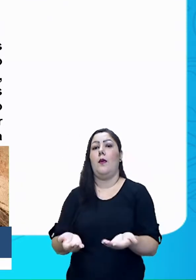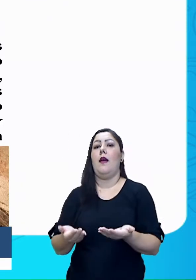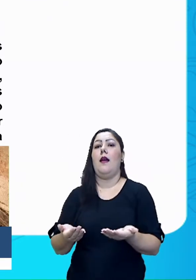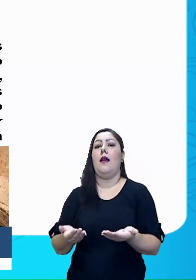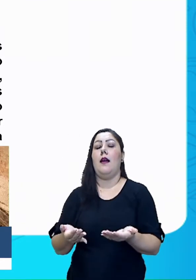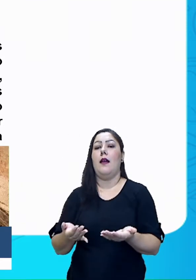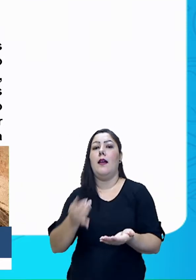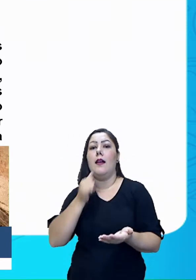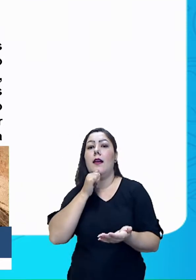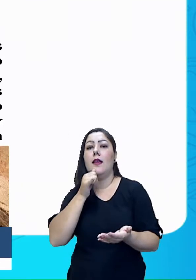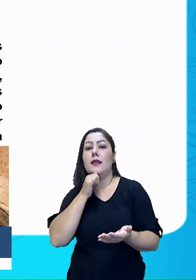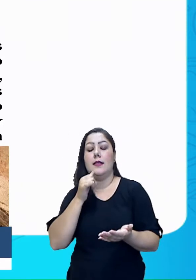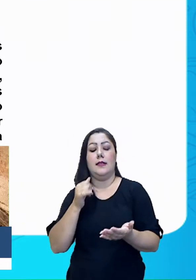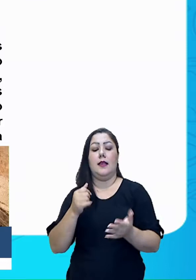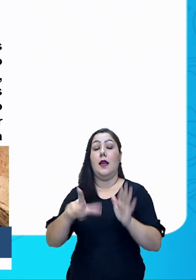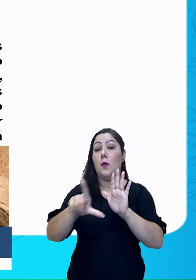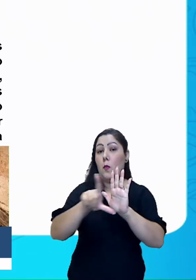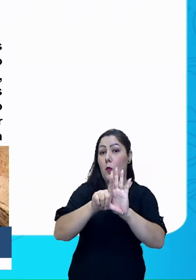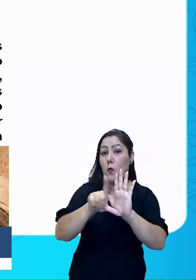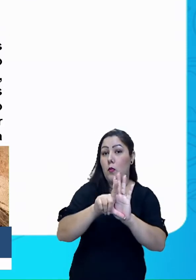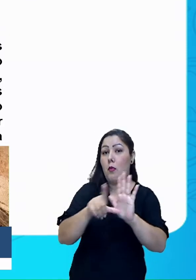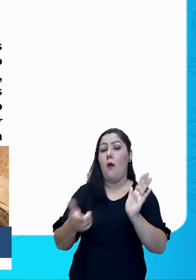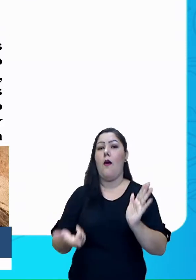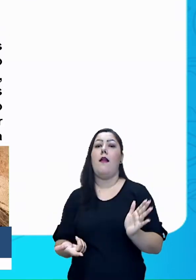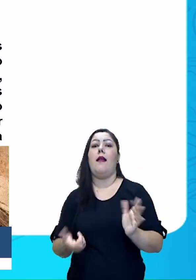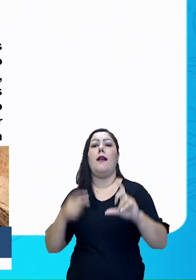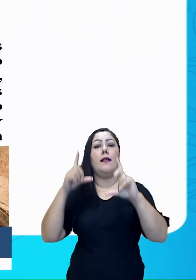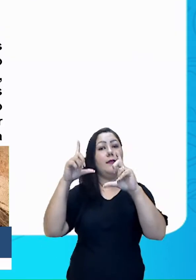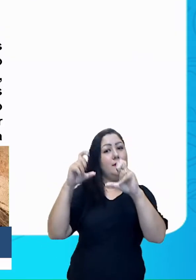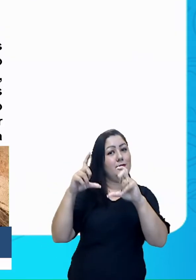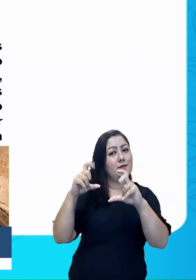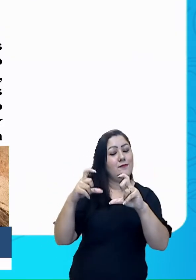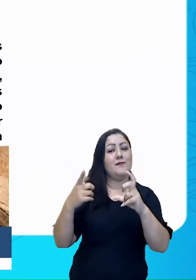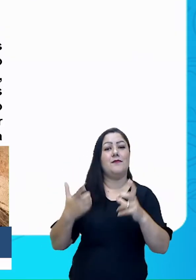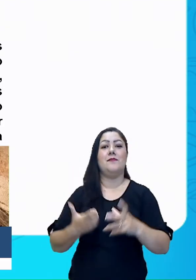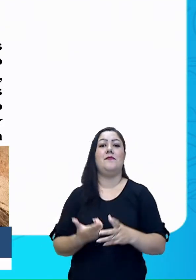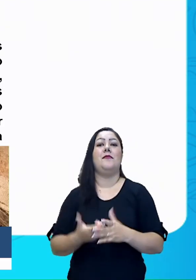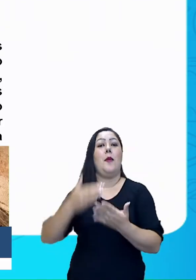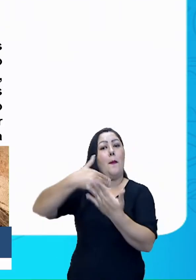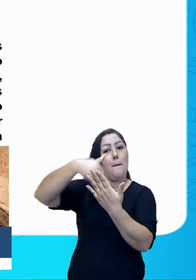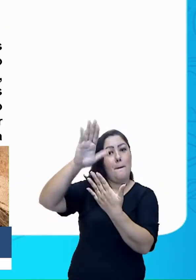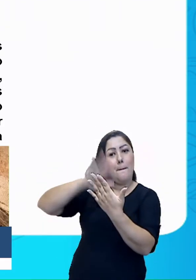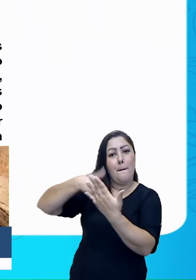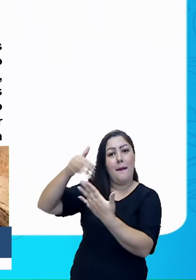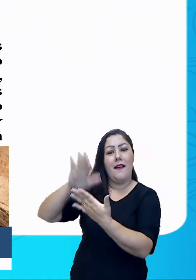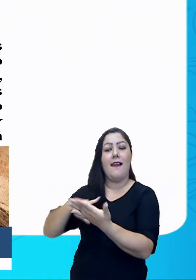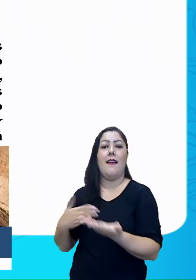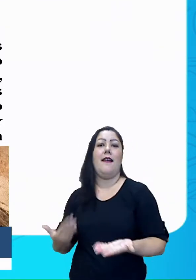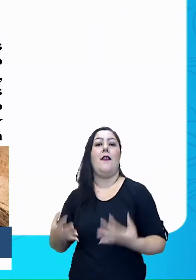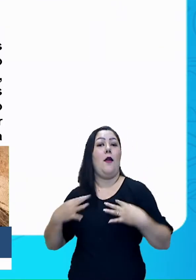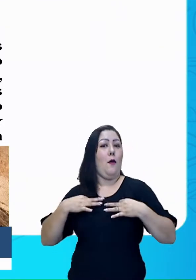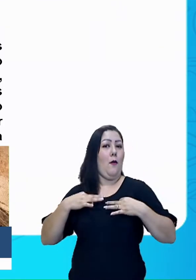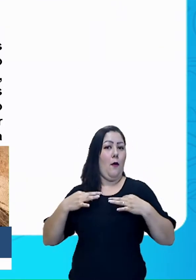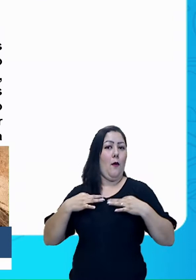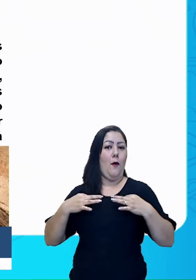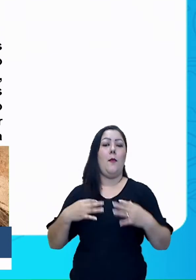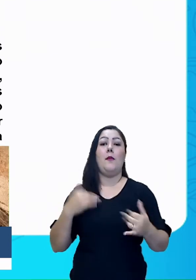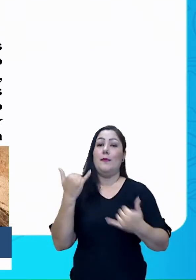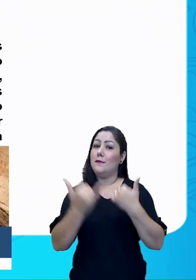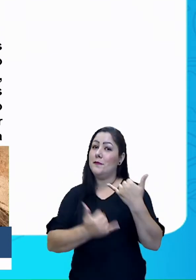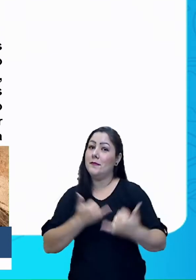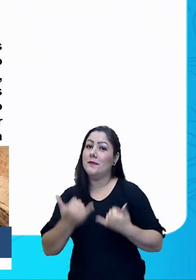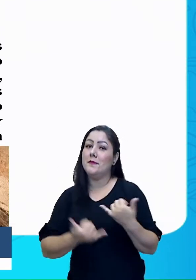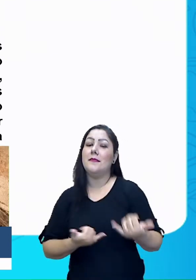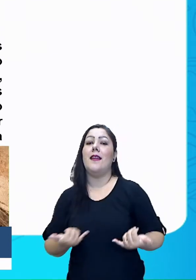ser fontes históricas, assim como fotografias, pinturas, roupas,